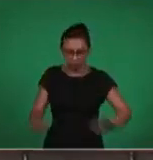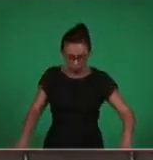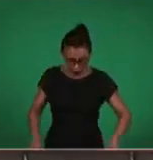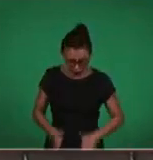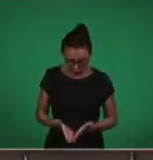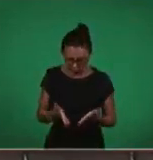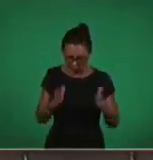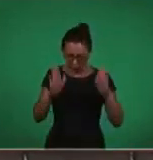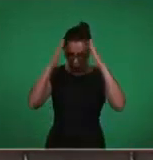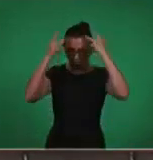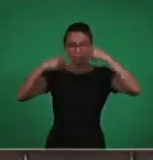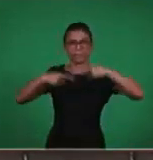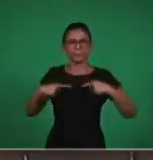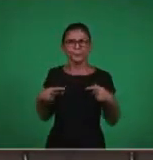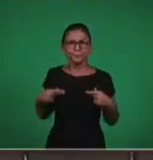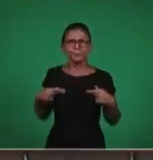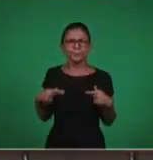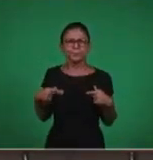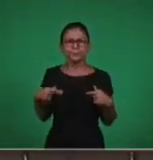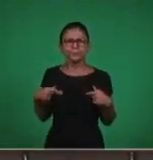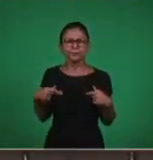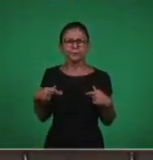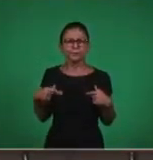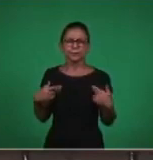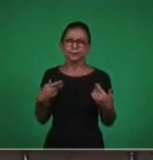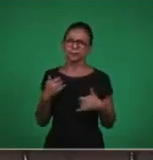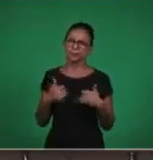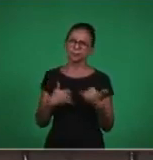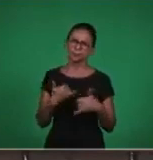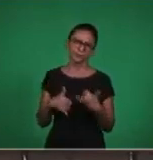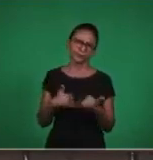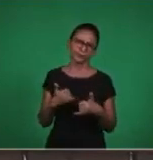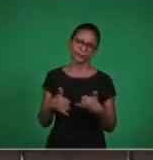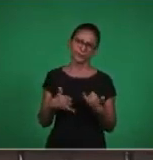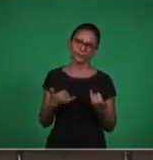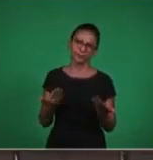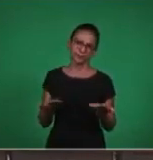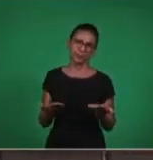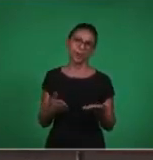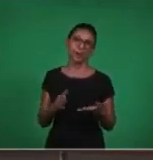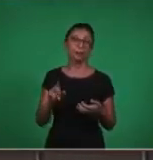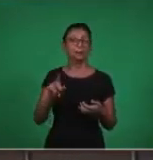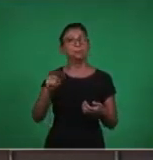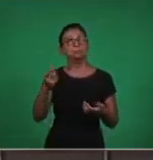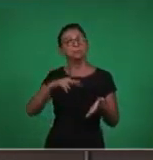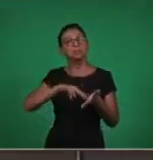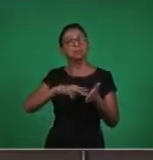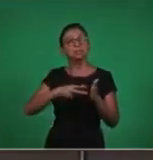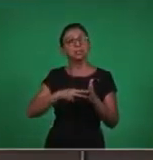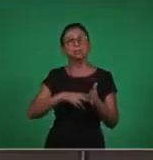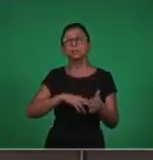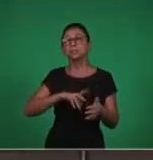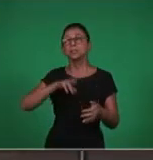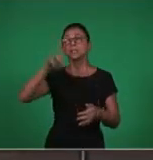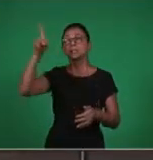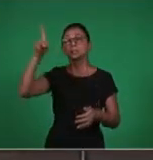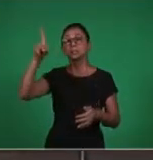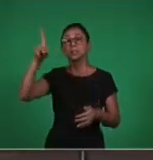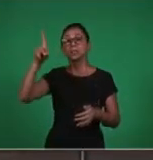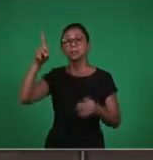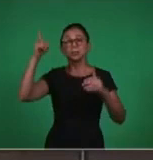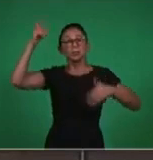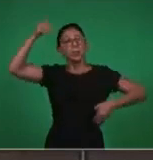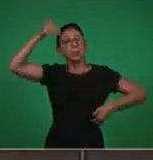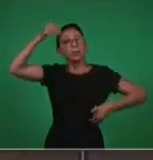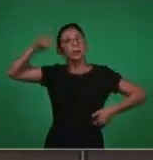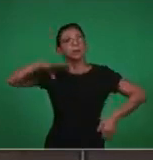assim, são brincadeiras, não é? Você pode até, tolice, você pode até transformar em nada. Aquilo que eu estou dizendo aqui, se eu chegar e